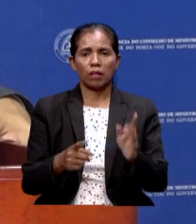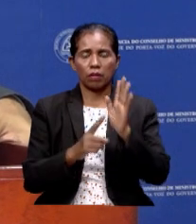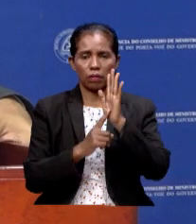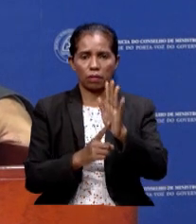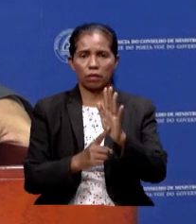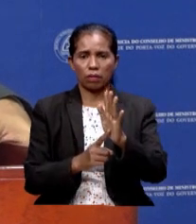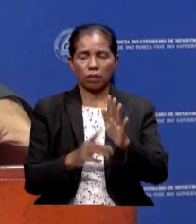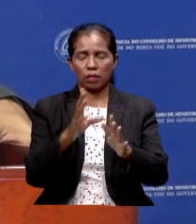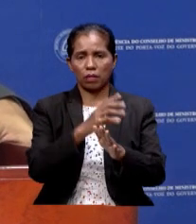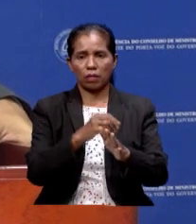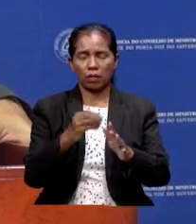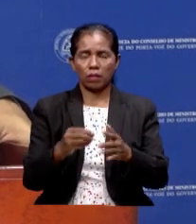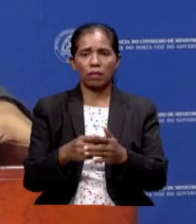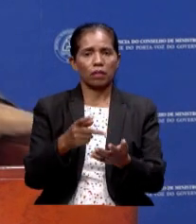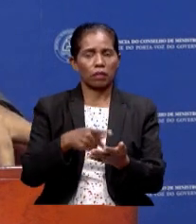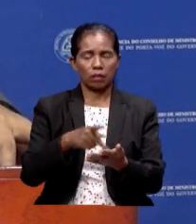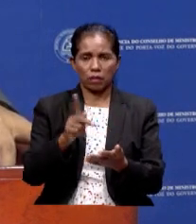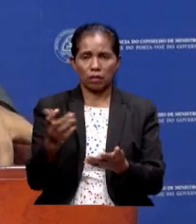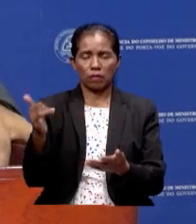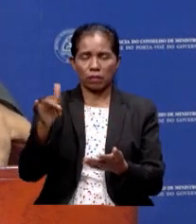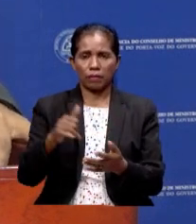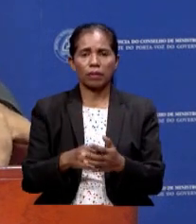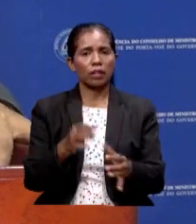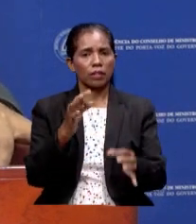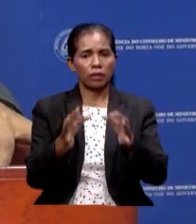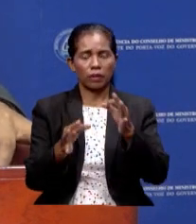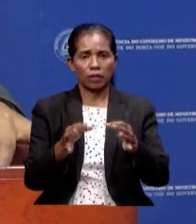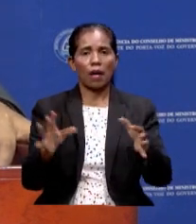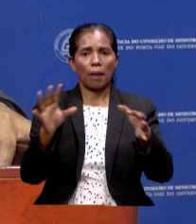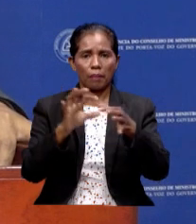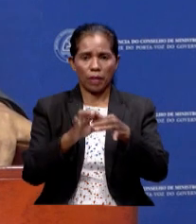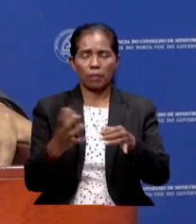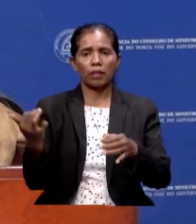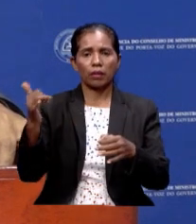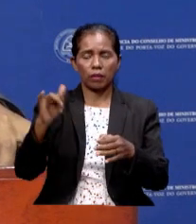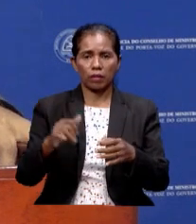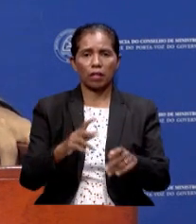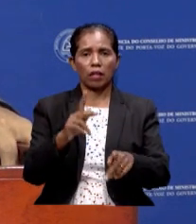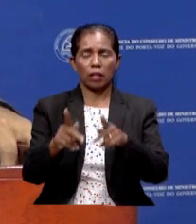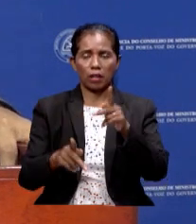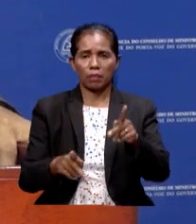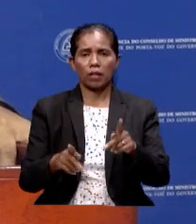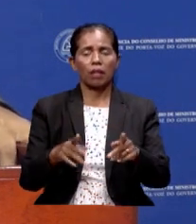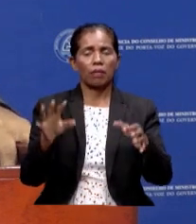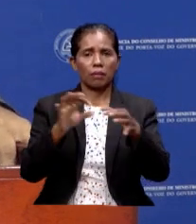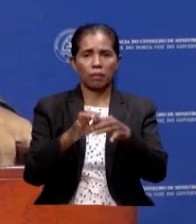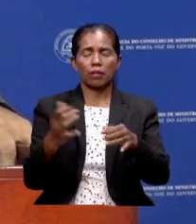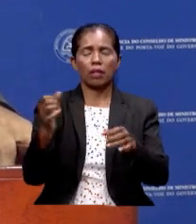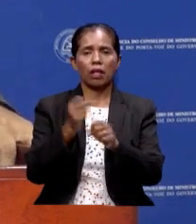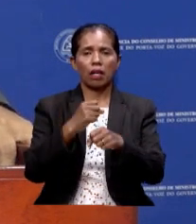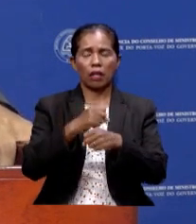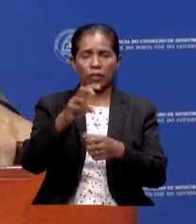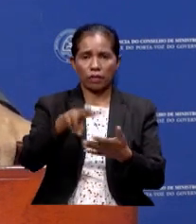contra ordenações, multa cera. Caric, membro cera, ou individual membro, halo violação